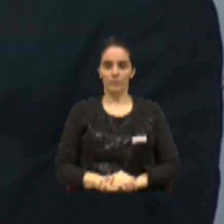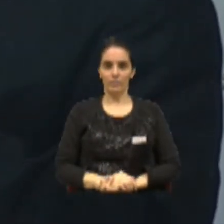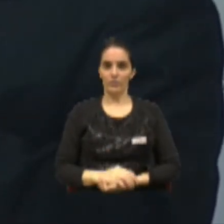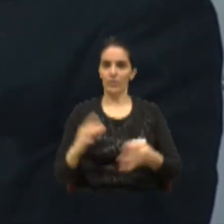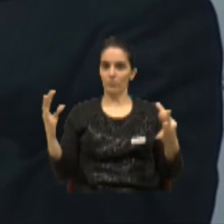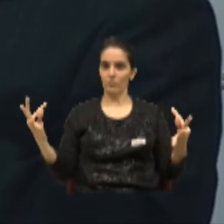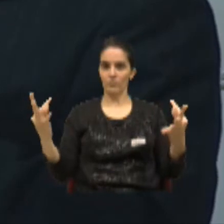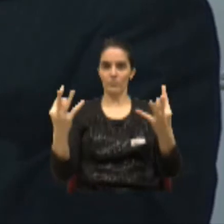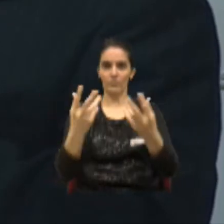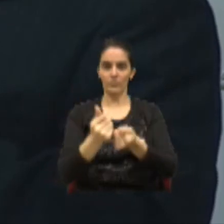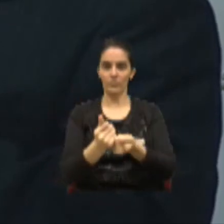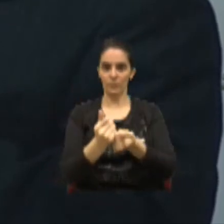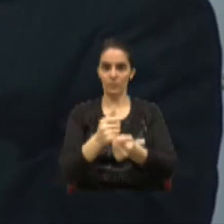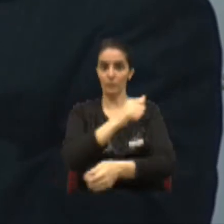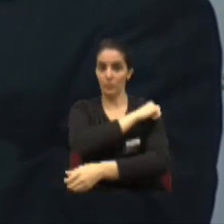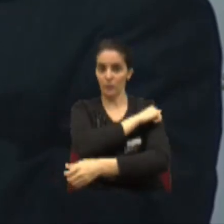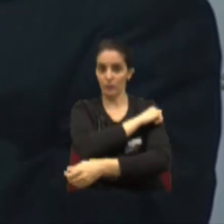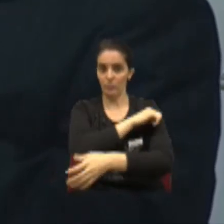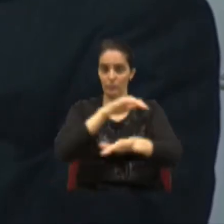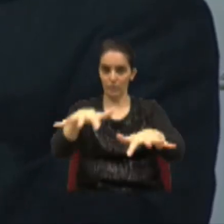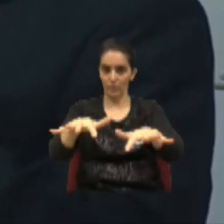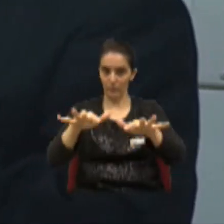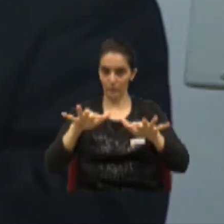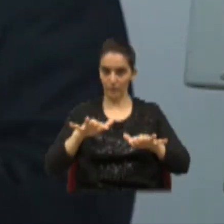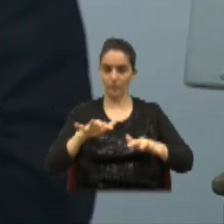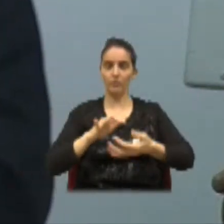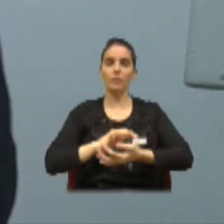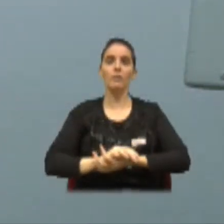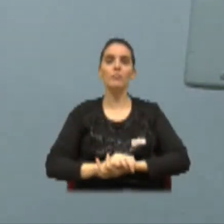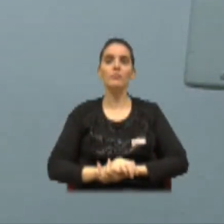que estão aqui, dentro da nossa